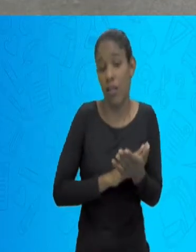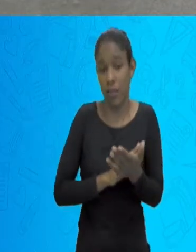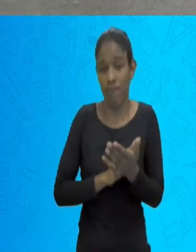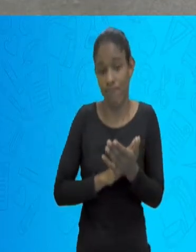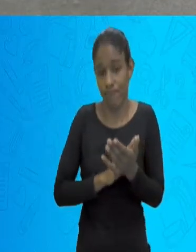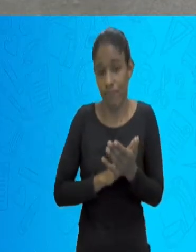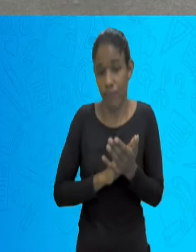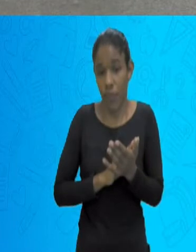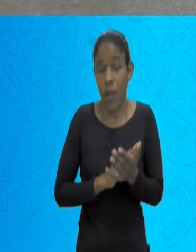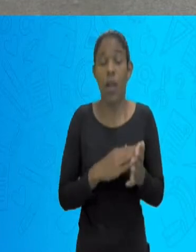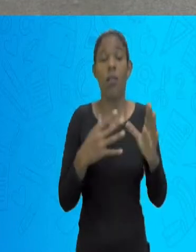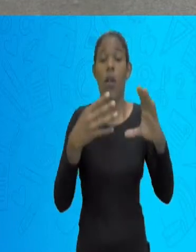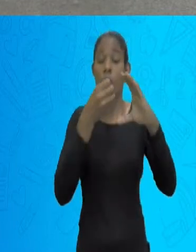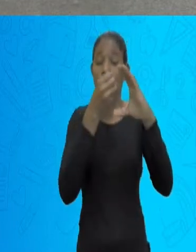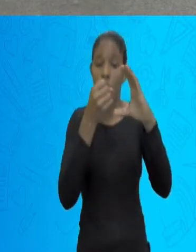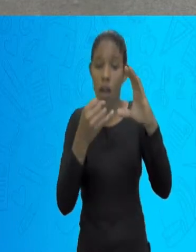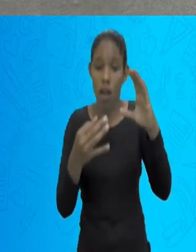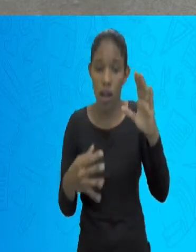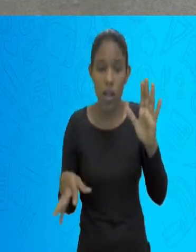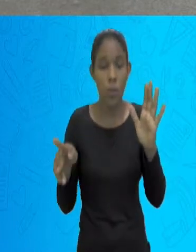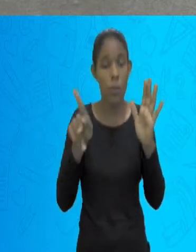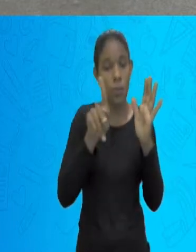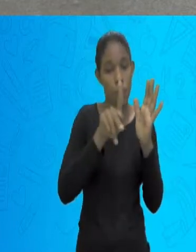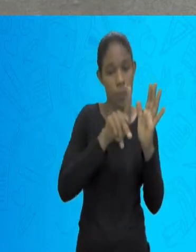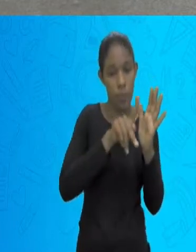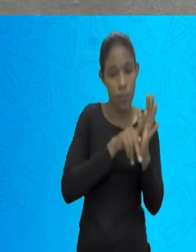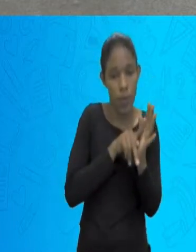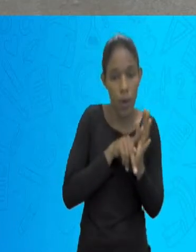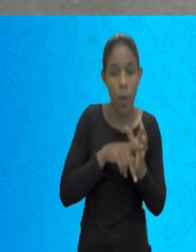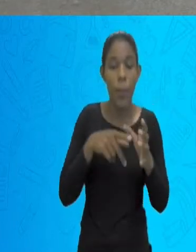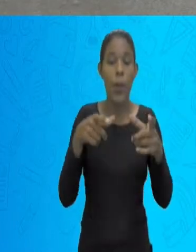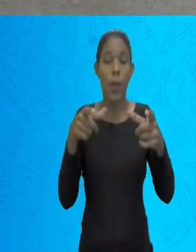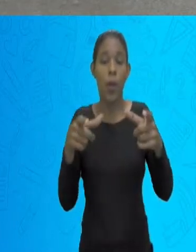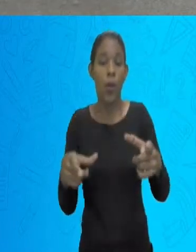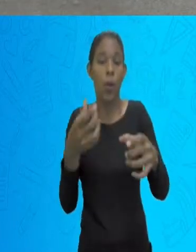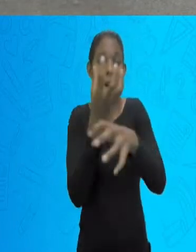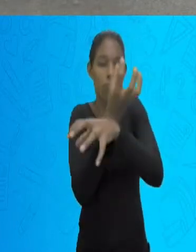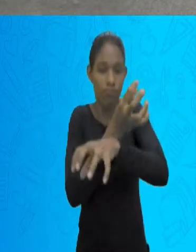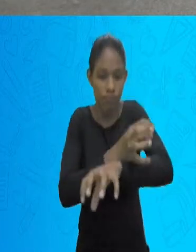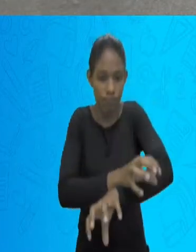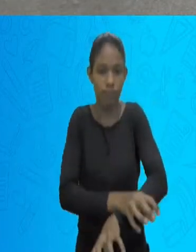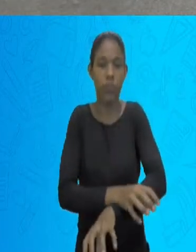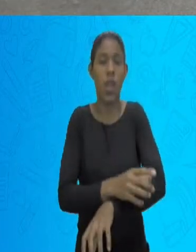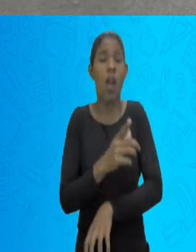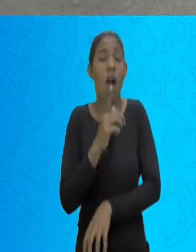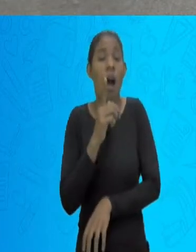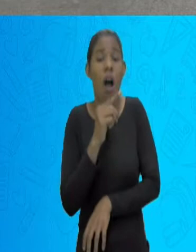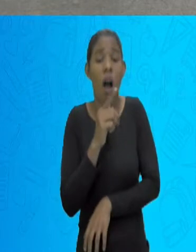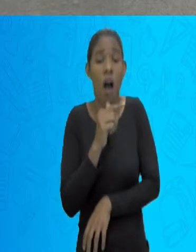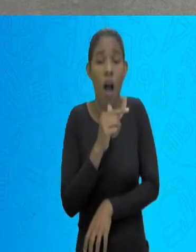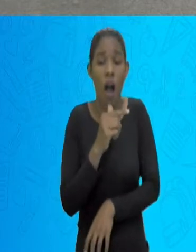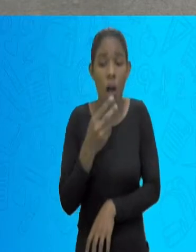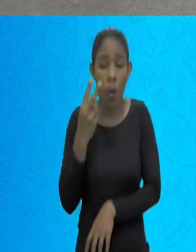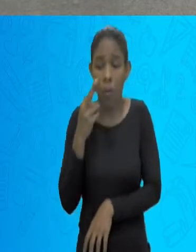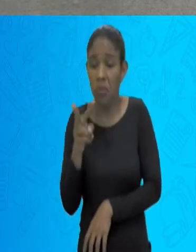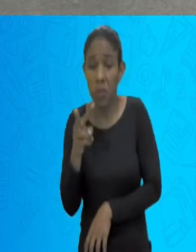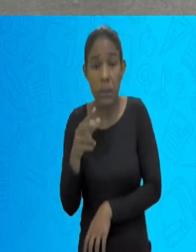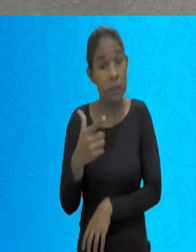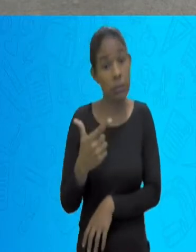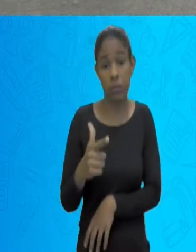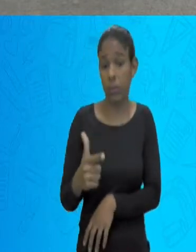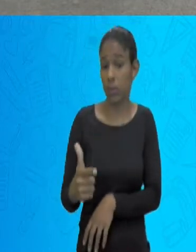a paisagem que se forma sobre um deserto. Ele não tem água, enquanto lá na praia a gente tem